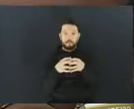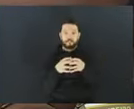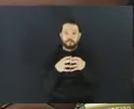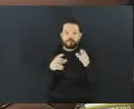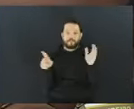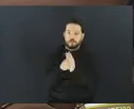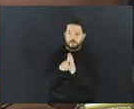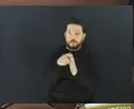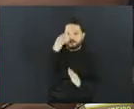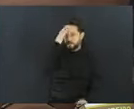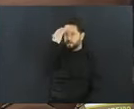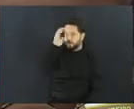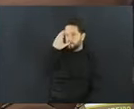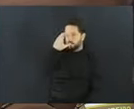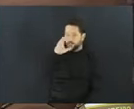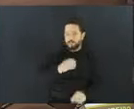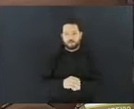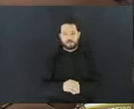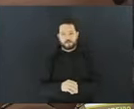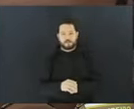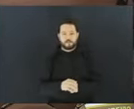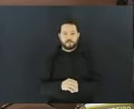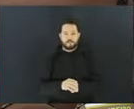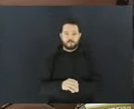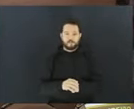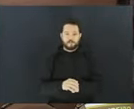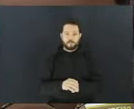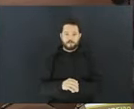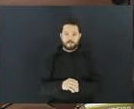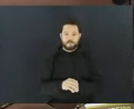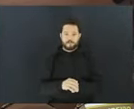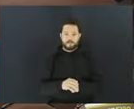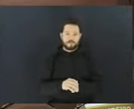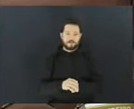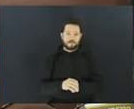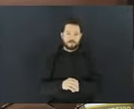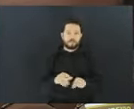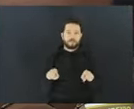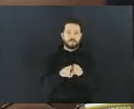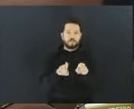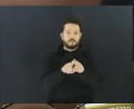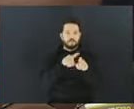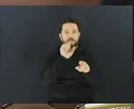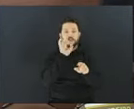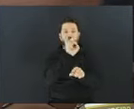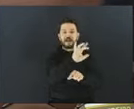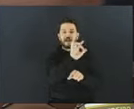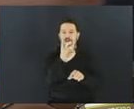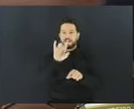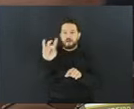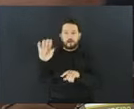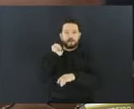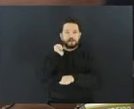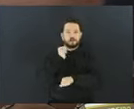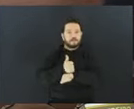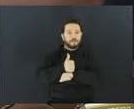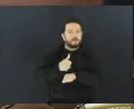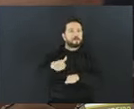o comandante do Corpo de Bombeiros e também os comandantes das unidades especializadas da Polícia Militar. Então, em nome da Câmara, nós